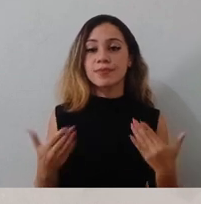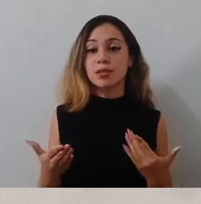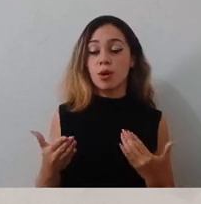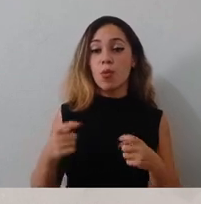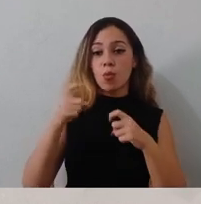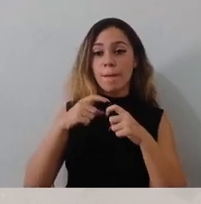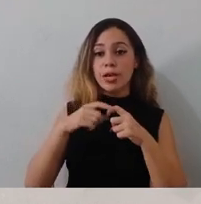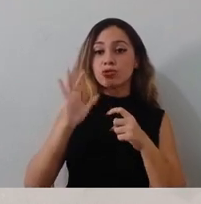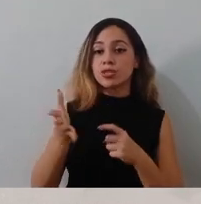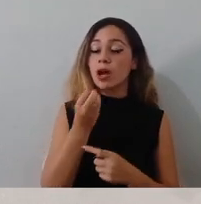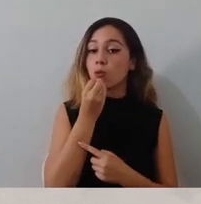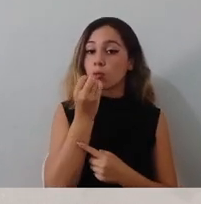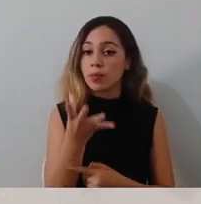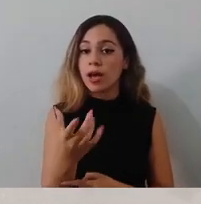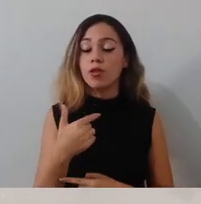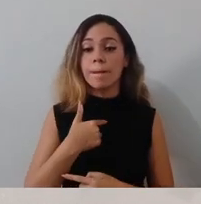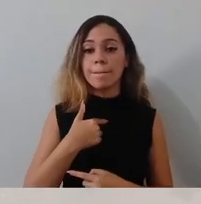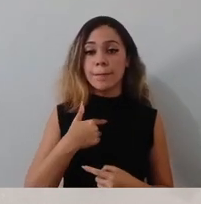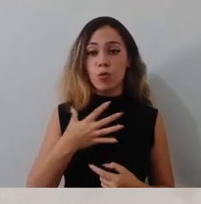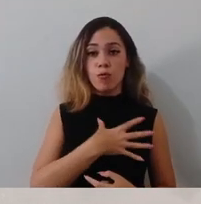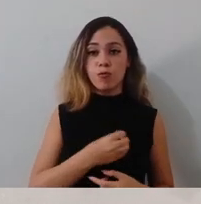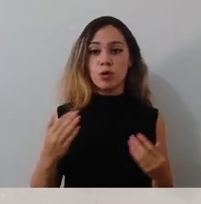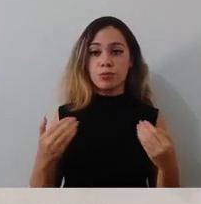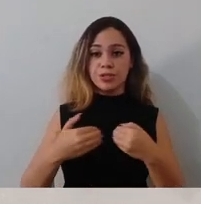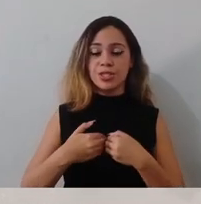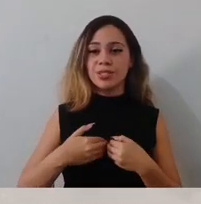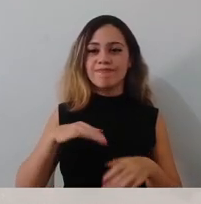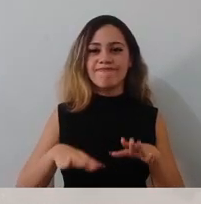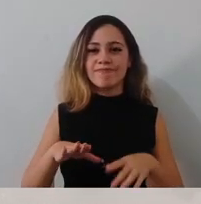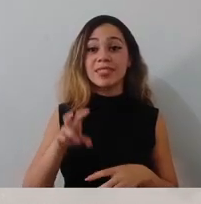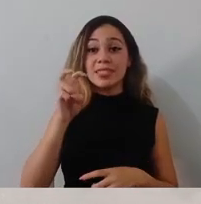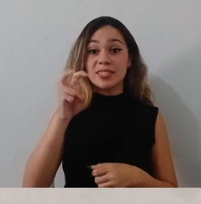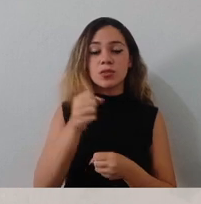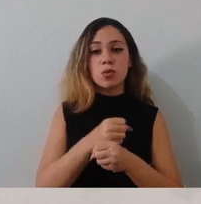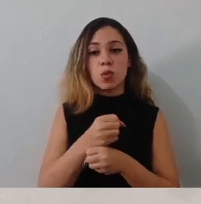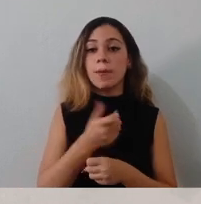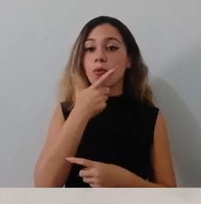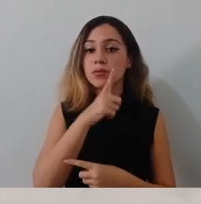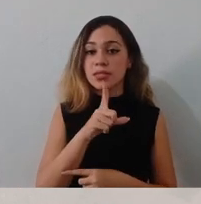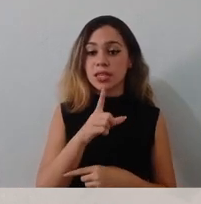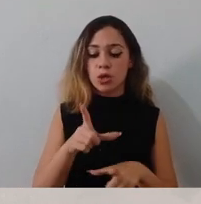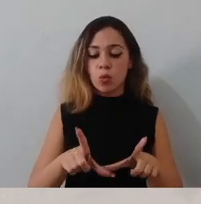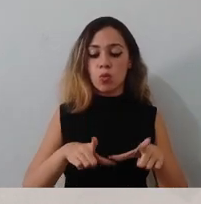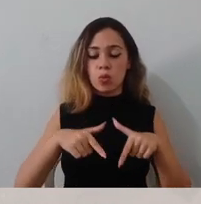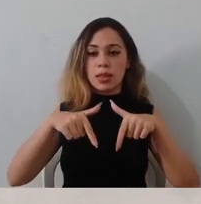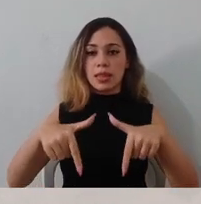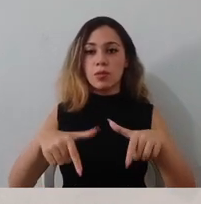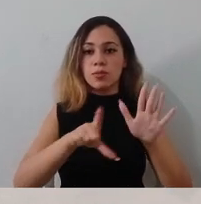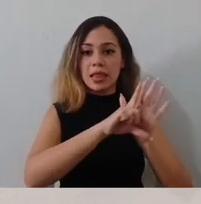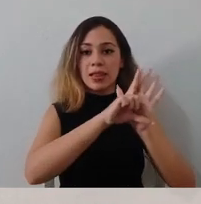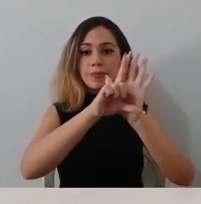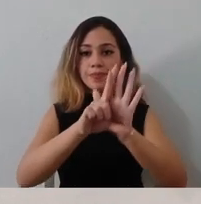o médico já havia relatado que ele era autista, meu filho demorou quase 5 anos para ter o laudo médico. Ele